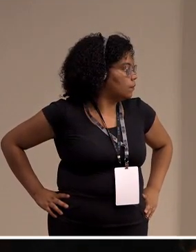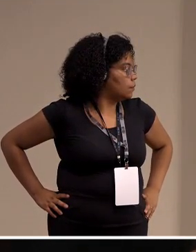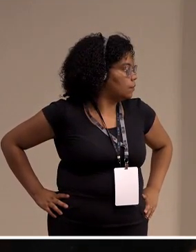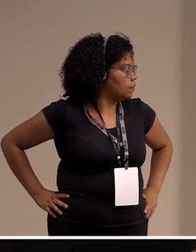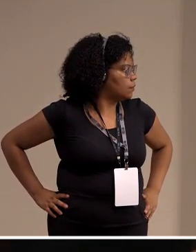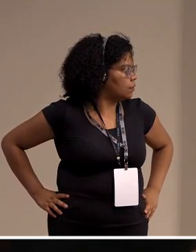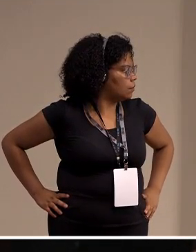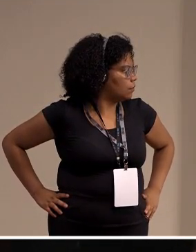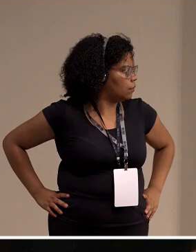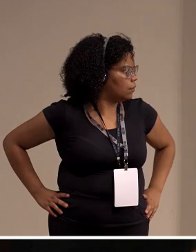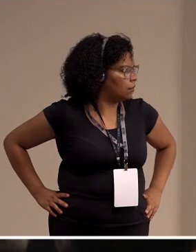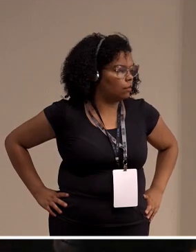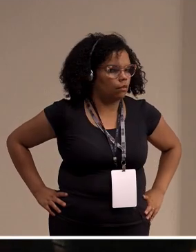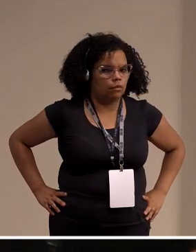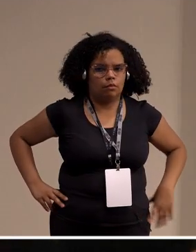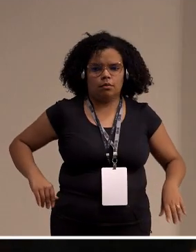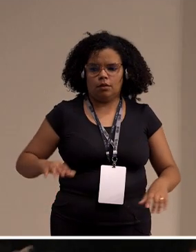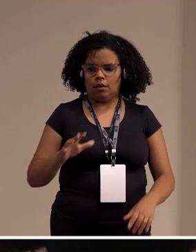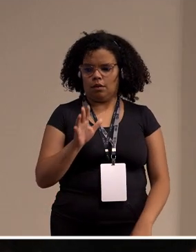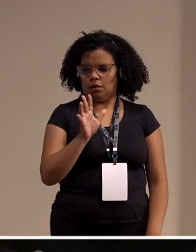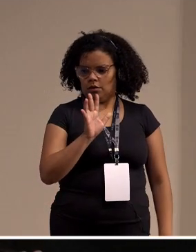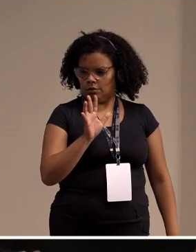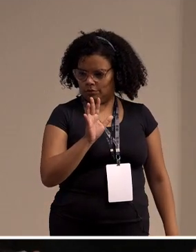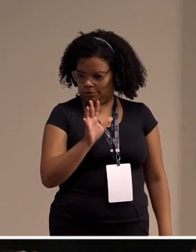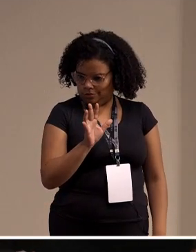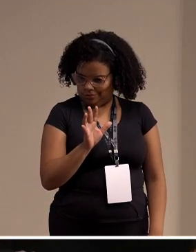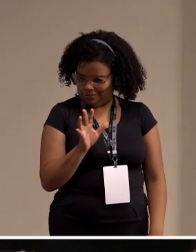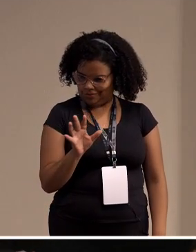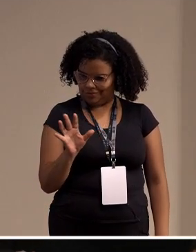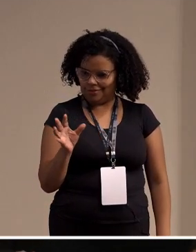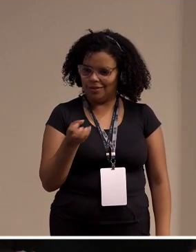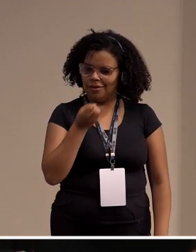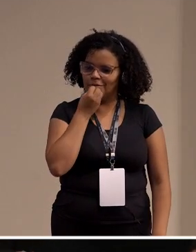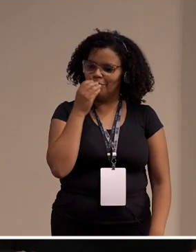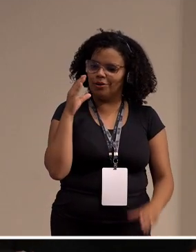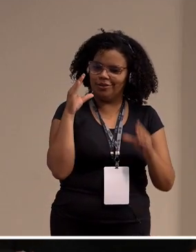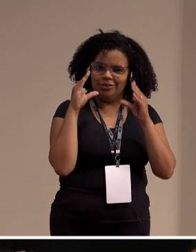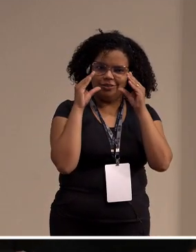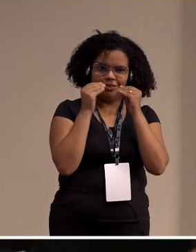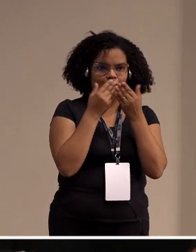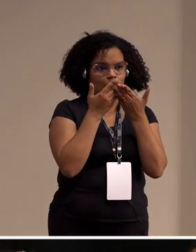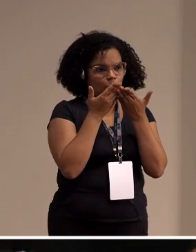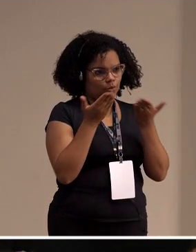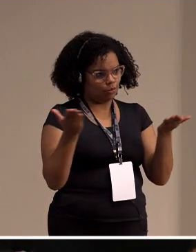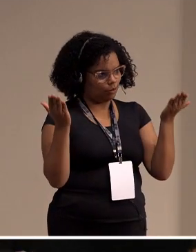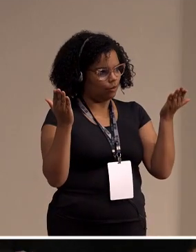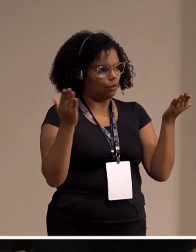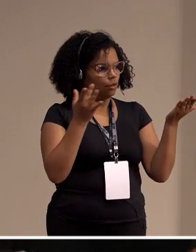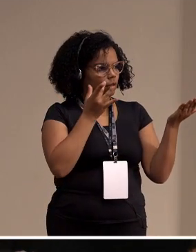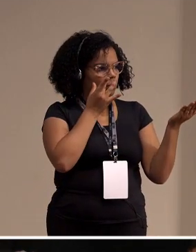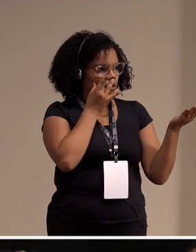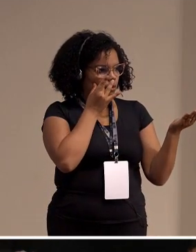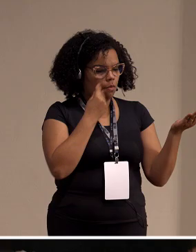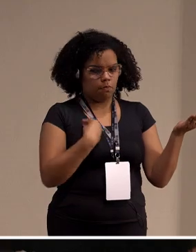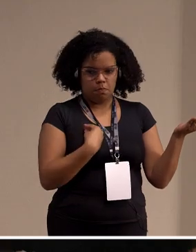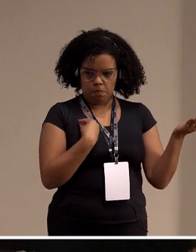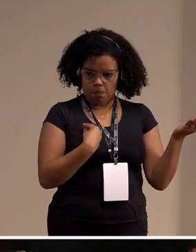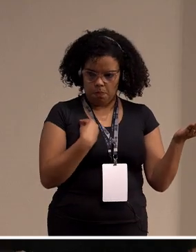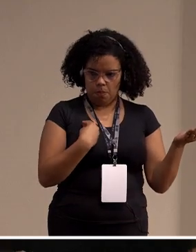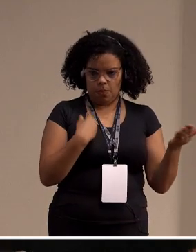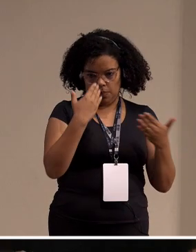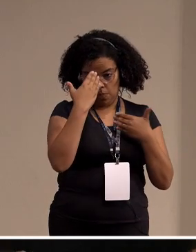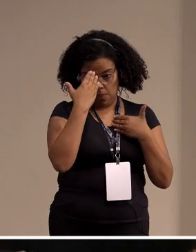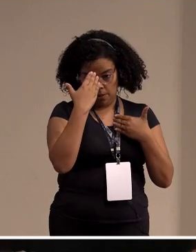Olá, boa noite. Boa noite já, né? A todas, todos e todos aqui presentes. Queria agradecer